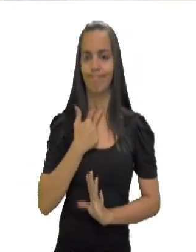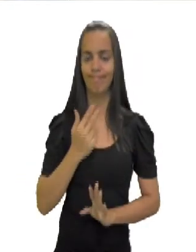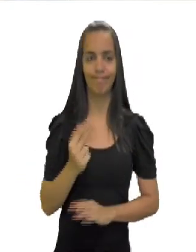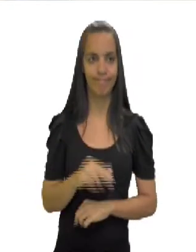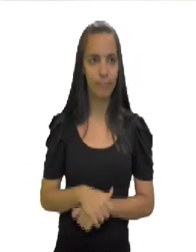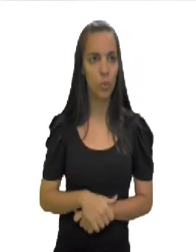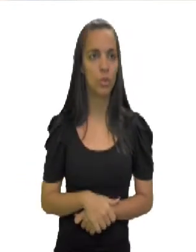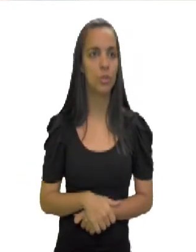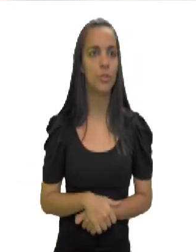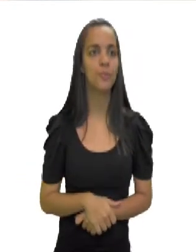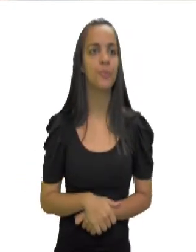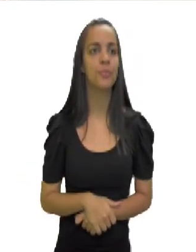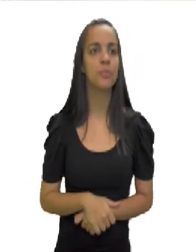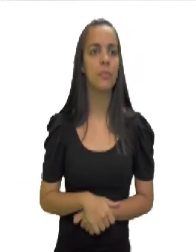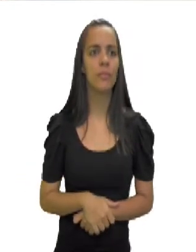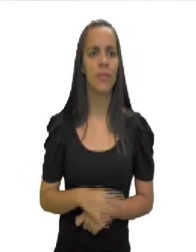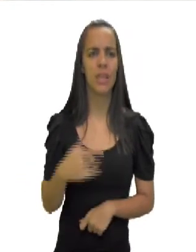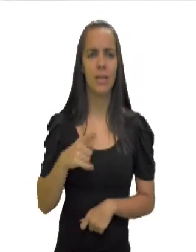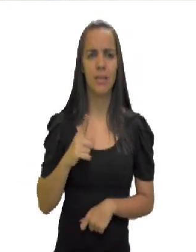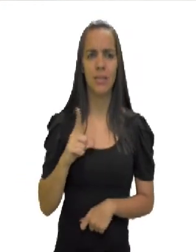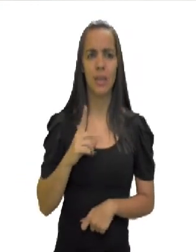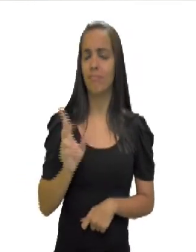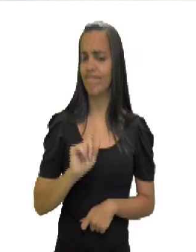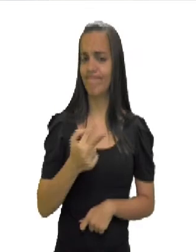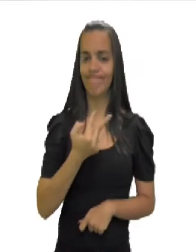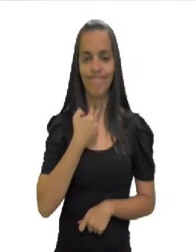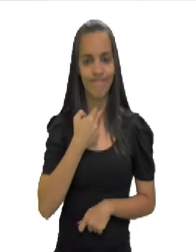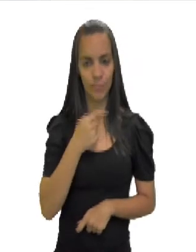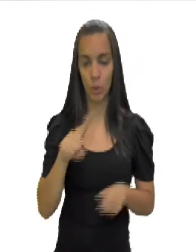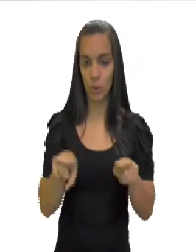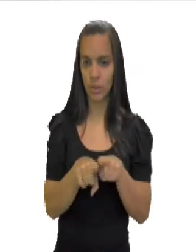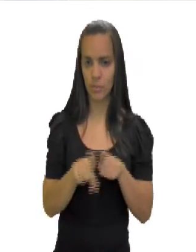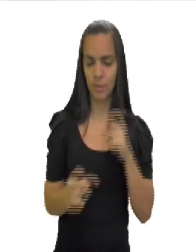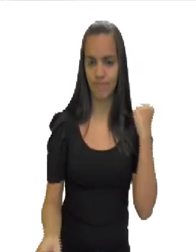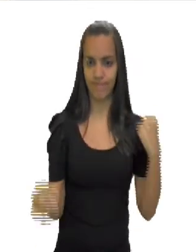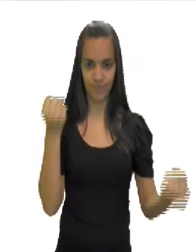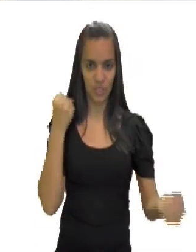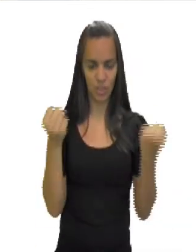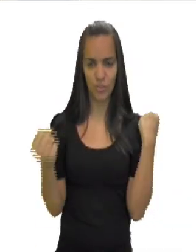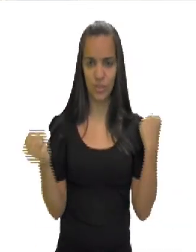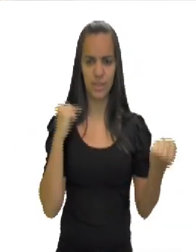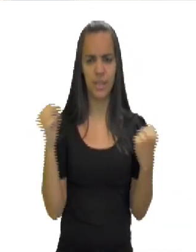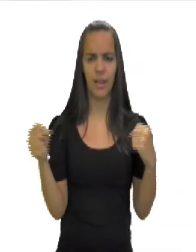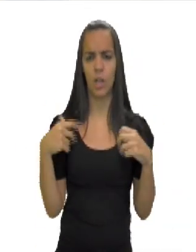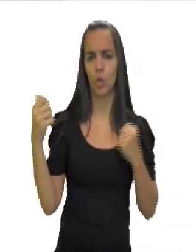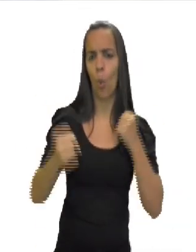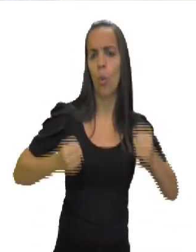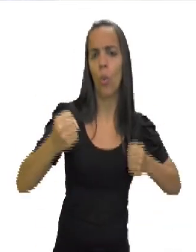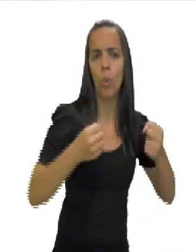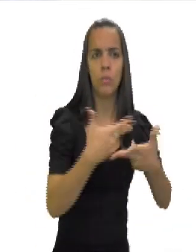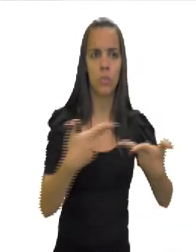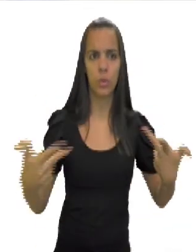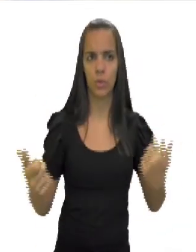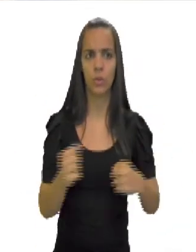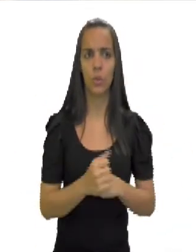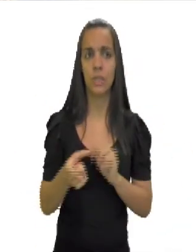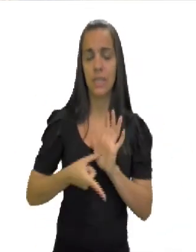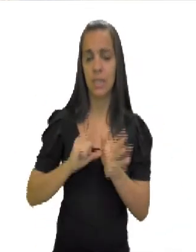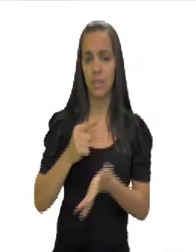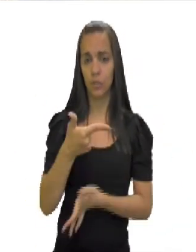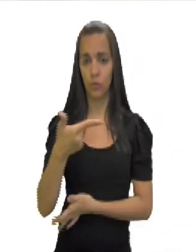doação. Não ter praticado exercícios físicos exagerados nas